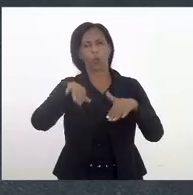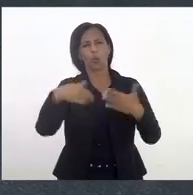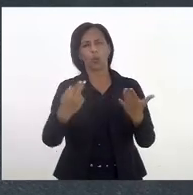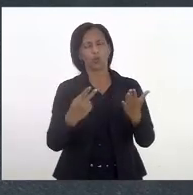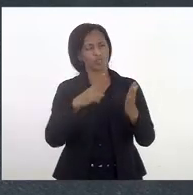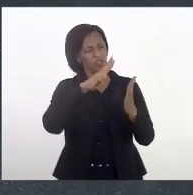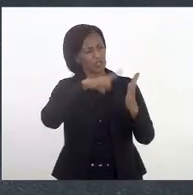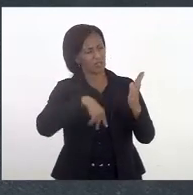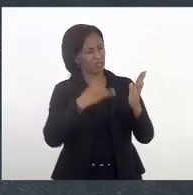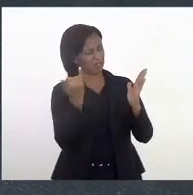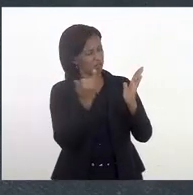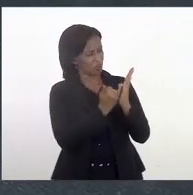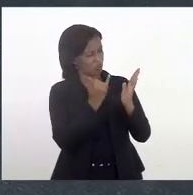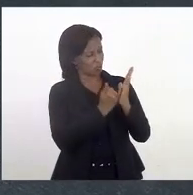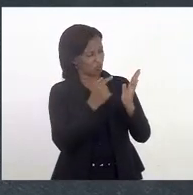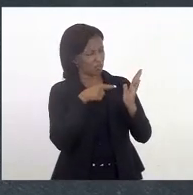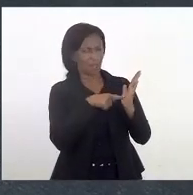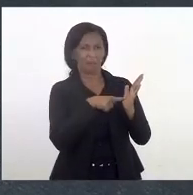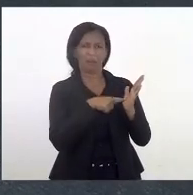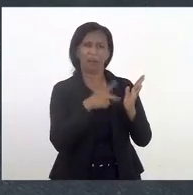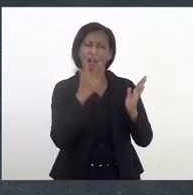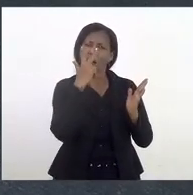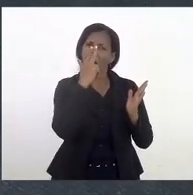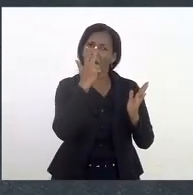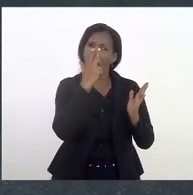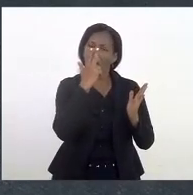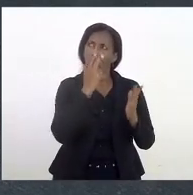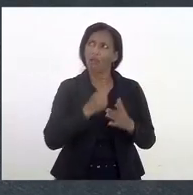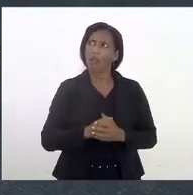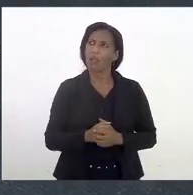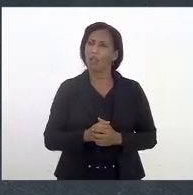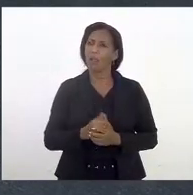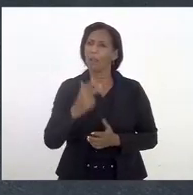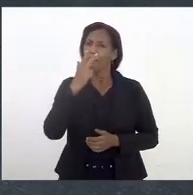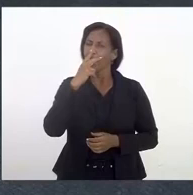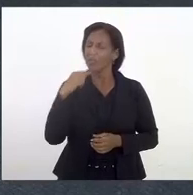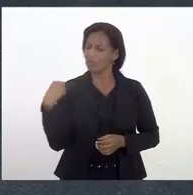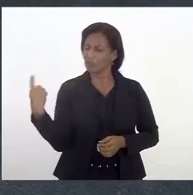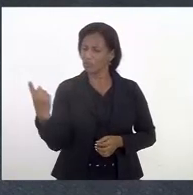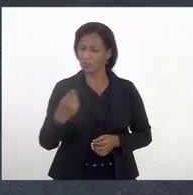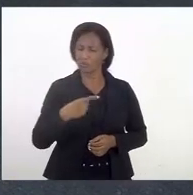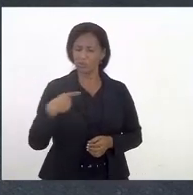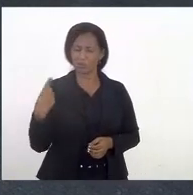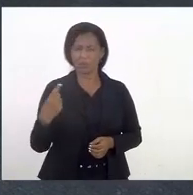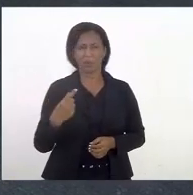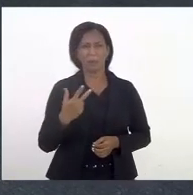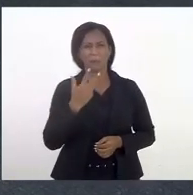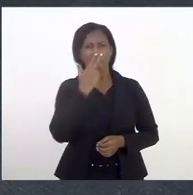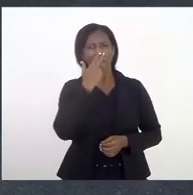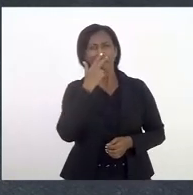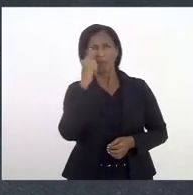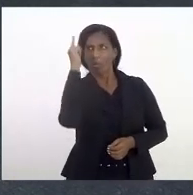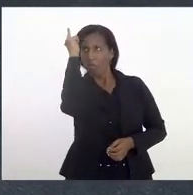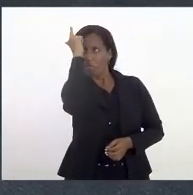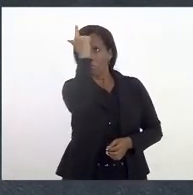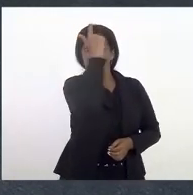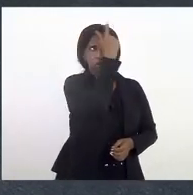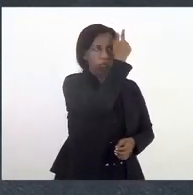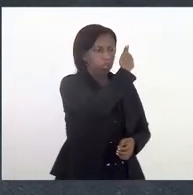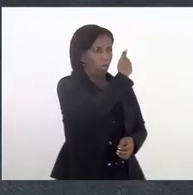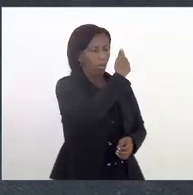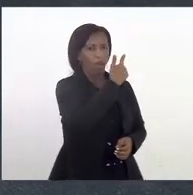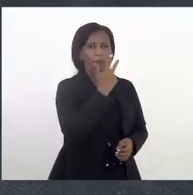esse editorial me parece que somos somos todos tomados por uma amnésia nos